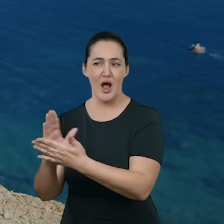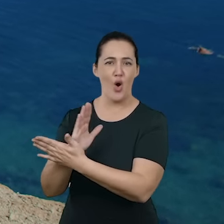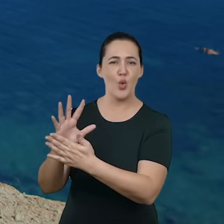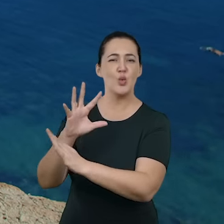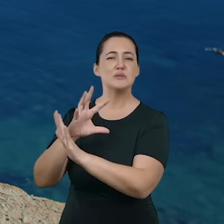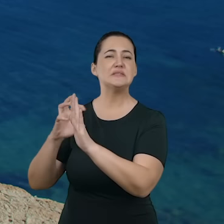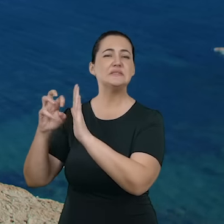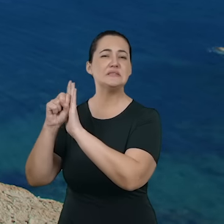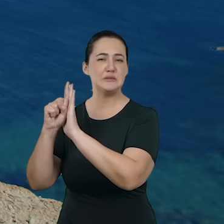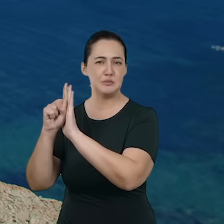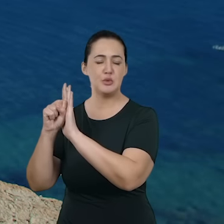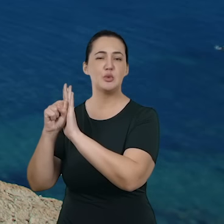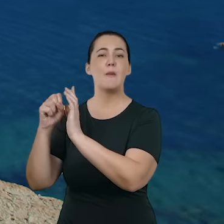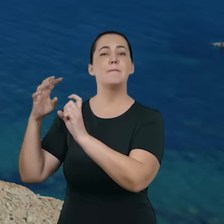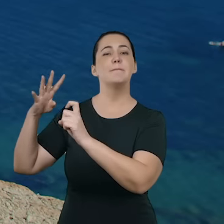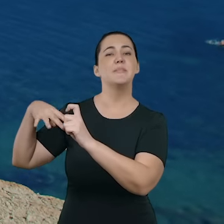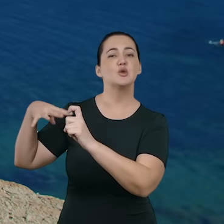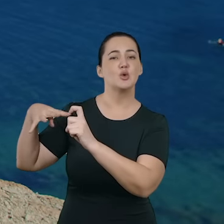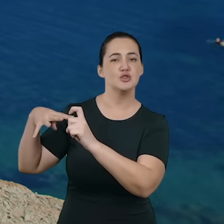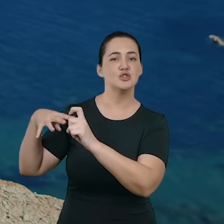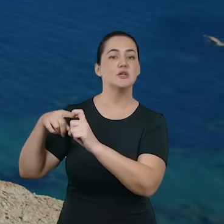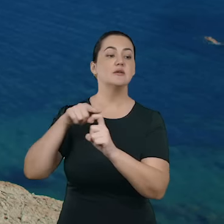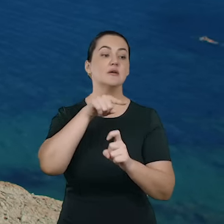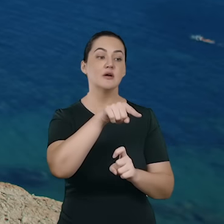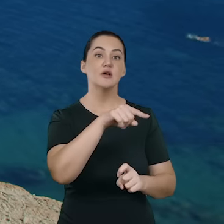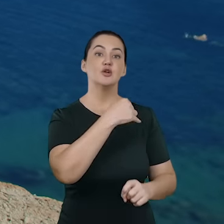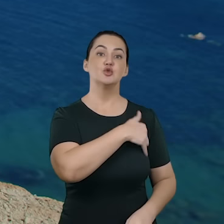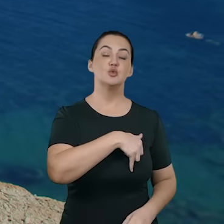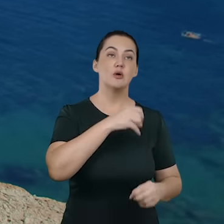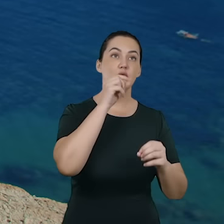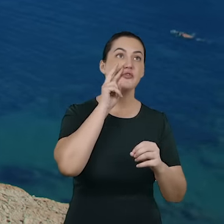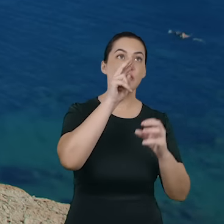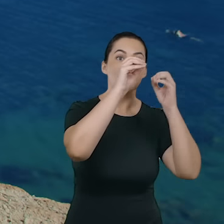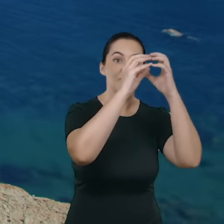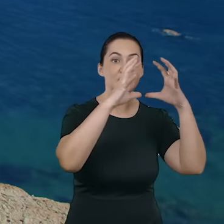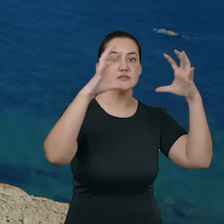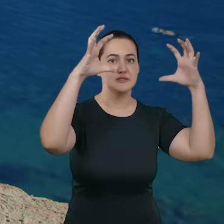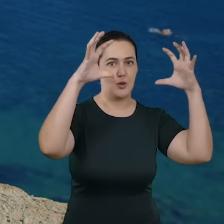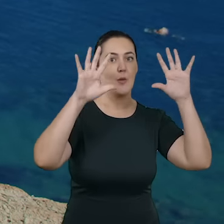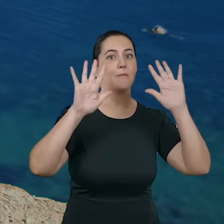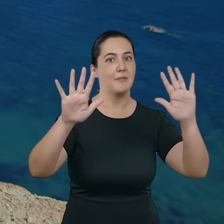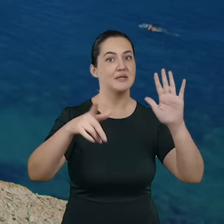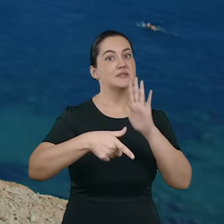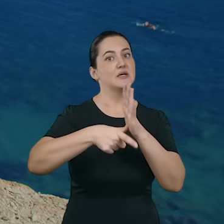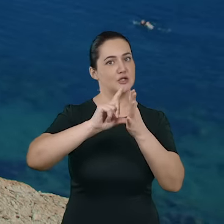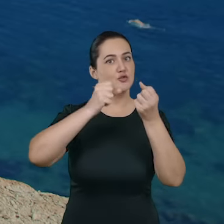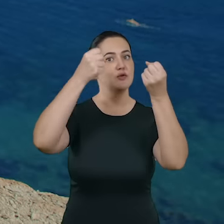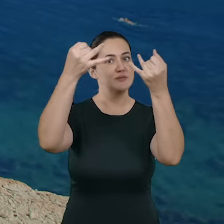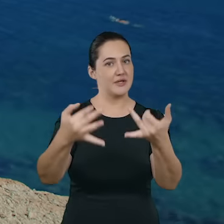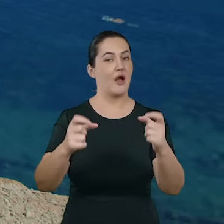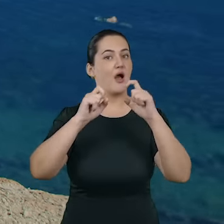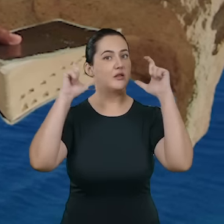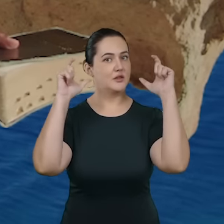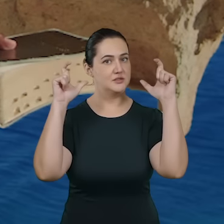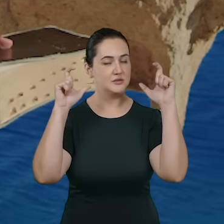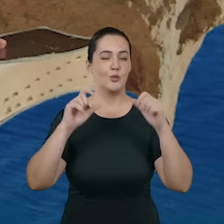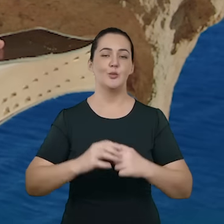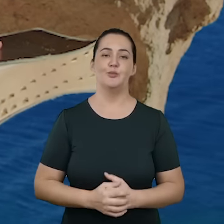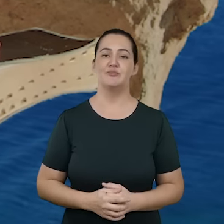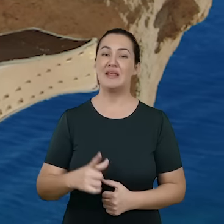alguns símbolos da mitologia e a visão de João no capítulo 12 do Apocalipse. Mas antes eu tenho que fazer uma advertência.